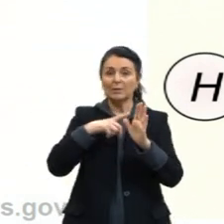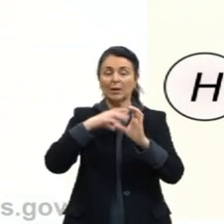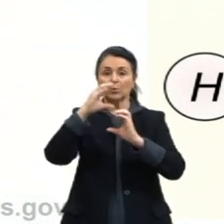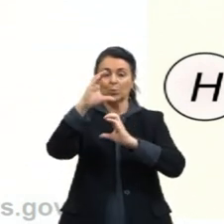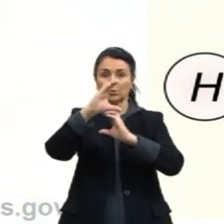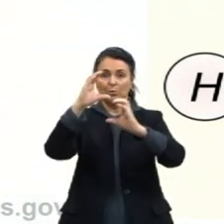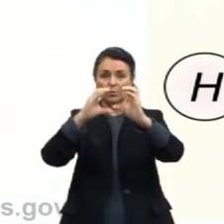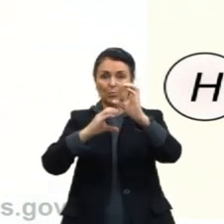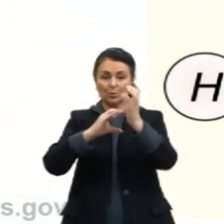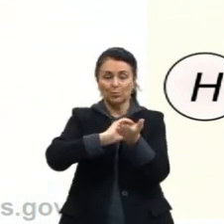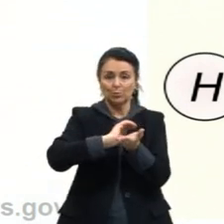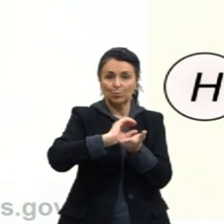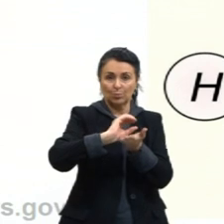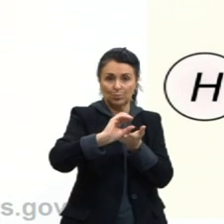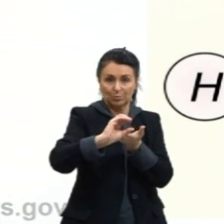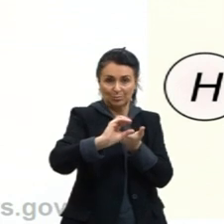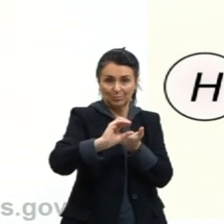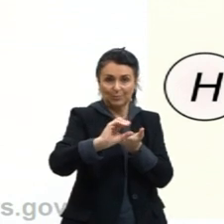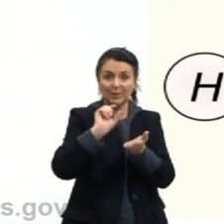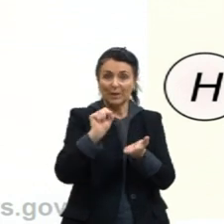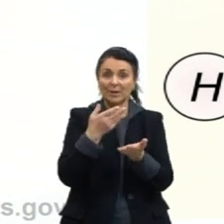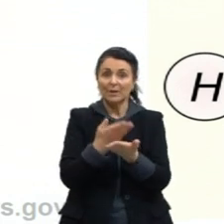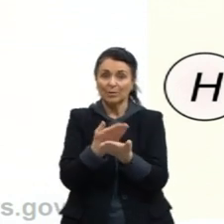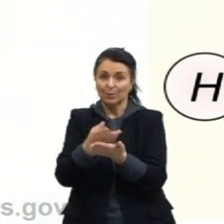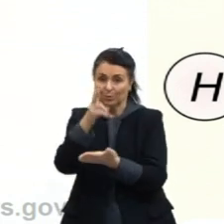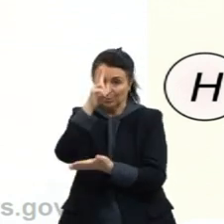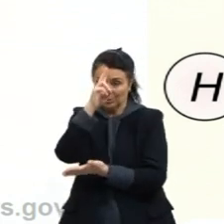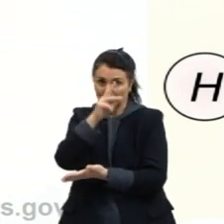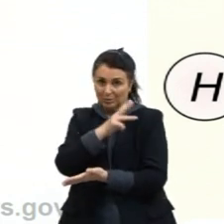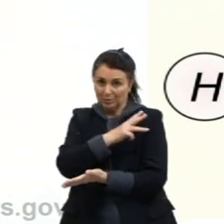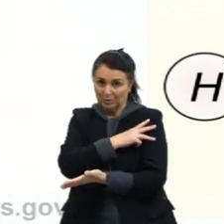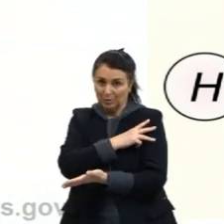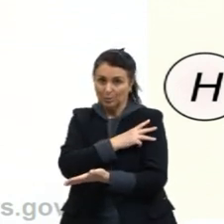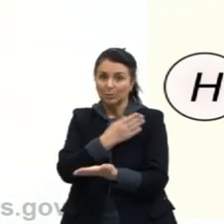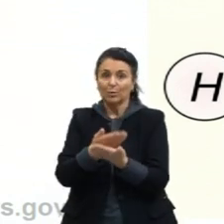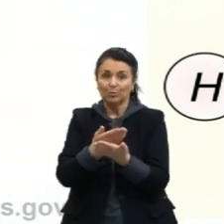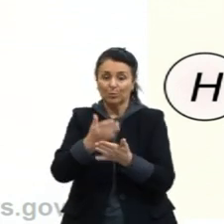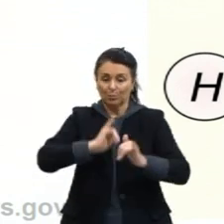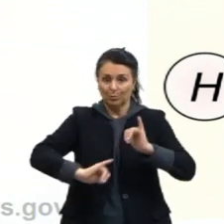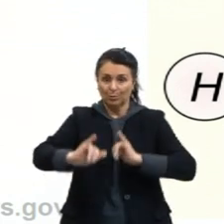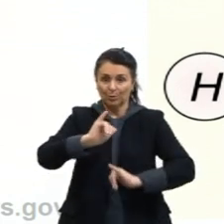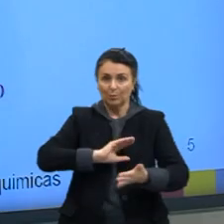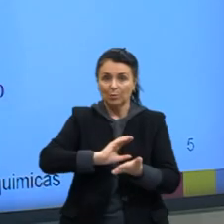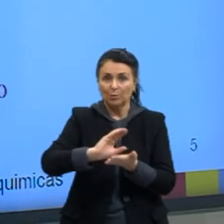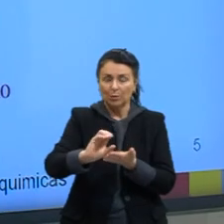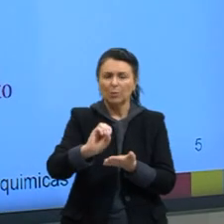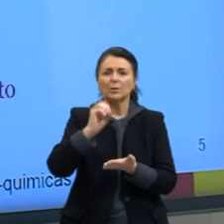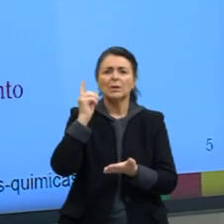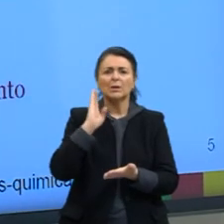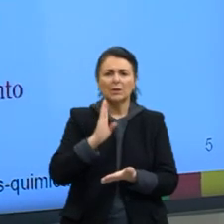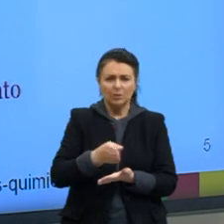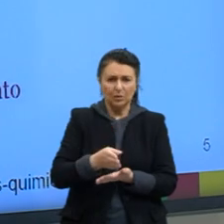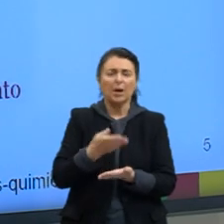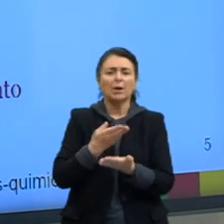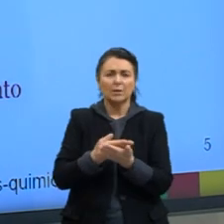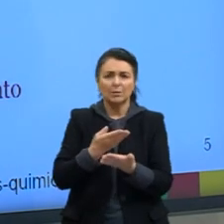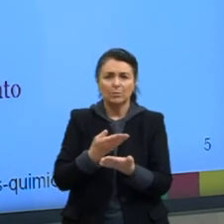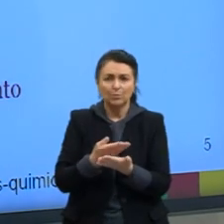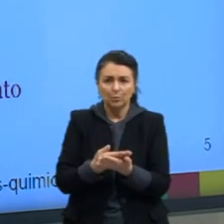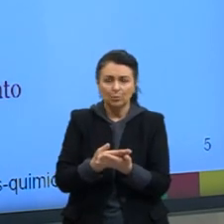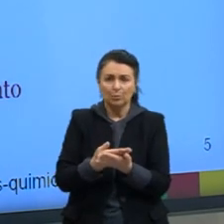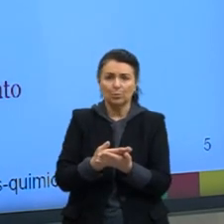Então quando vocês agora quem tá no terceiro ano tá estudando a química orgânica peguei já estudou para relembrar a